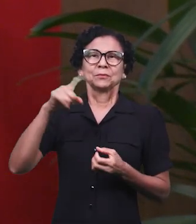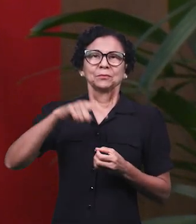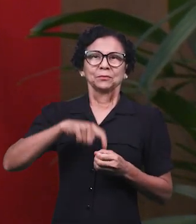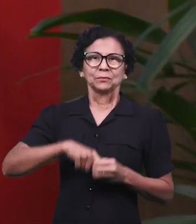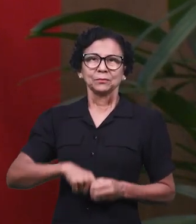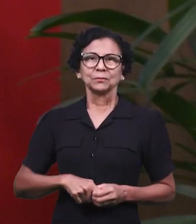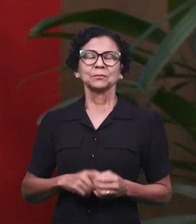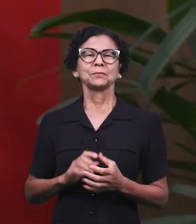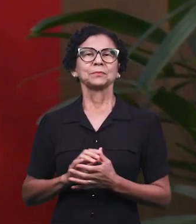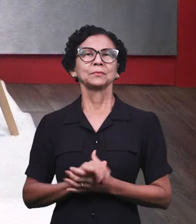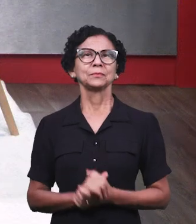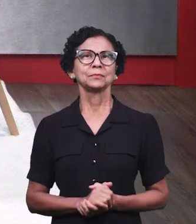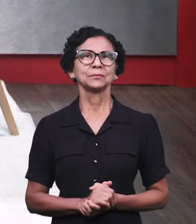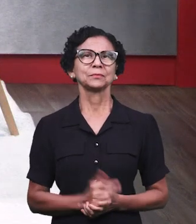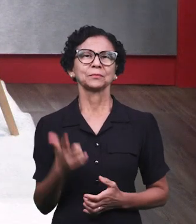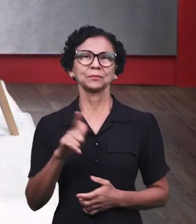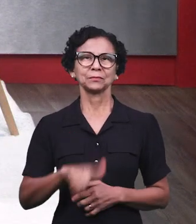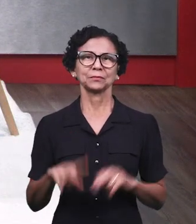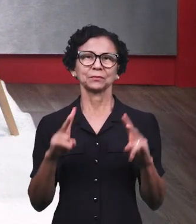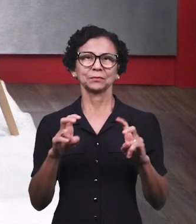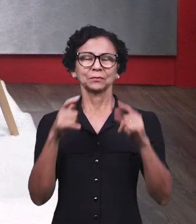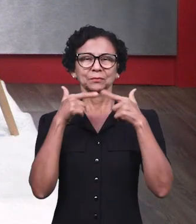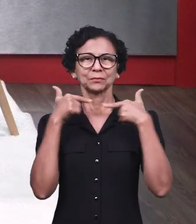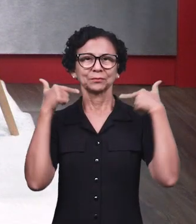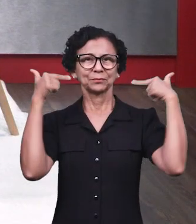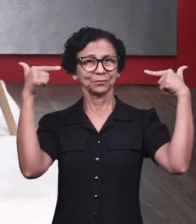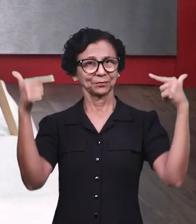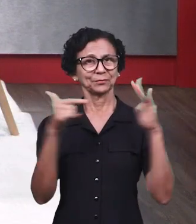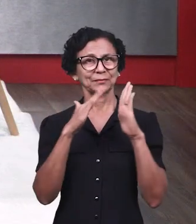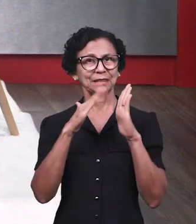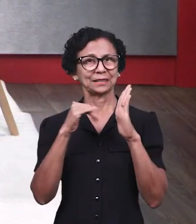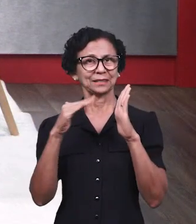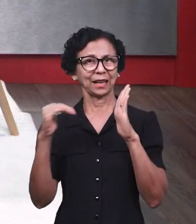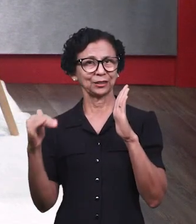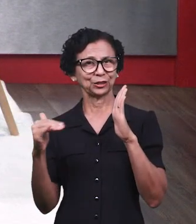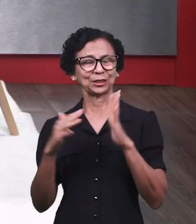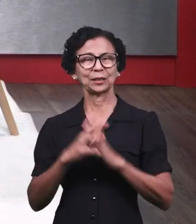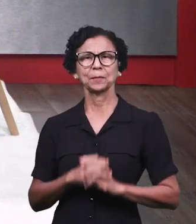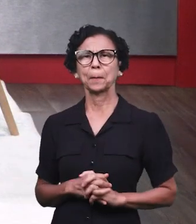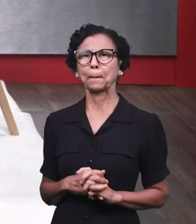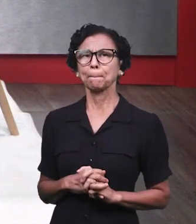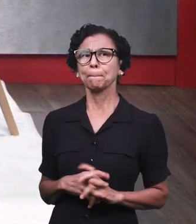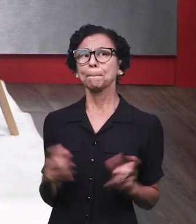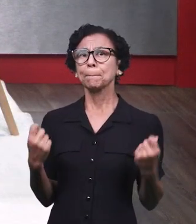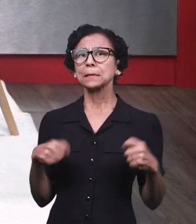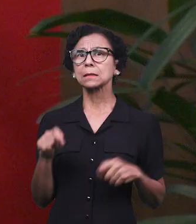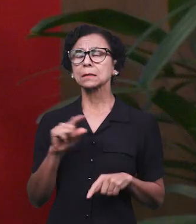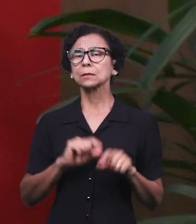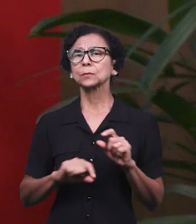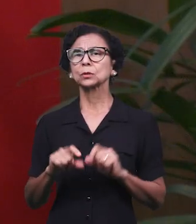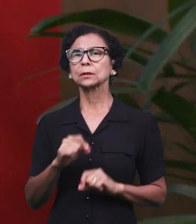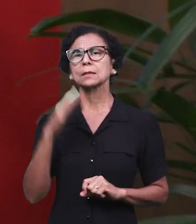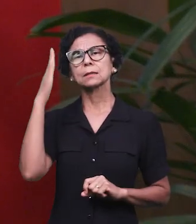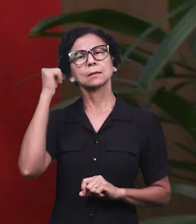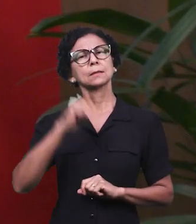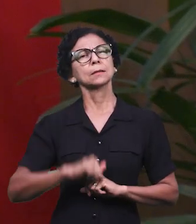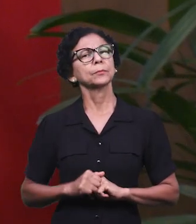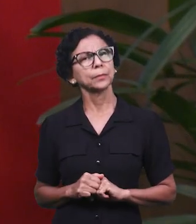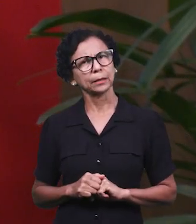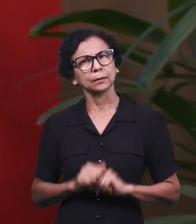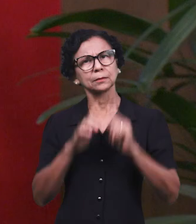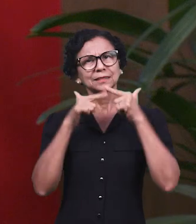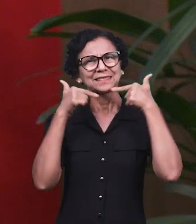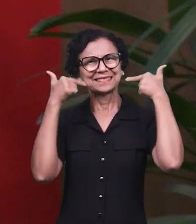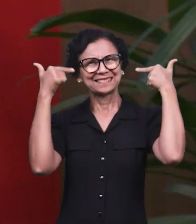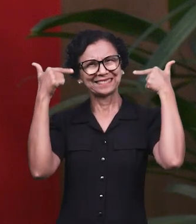novamente, trazendo esse assunto sobre o sorriso. E hoje a gente vai falar sobre a estética do sorriso, o que nós precisamos saber sobre